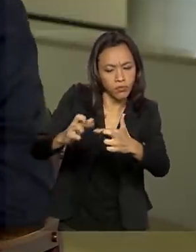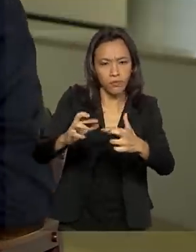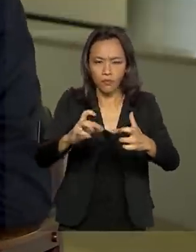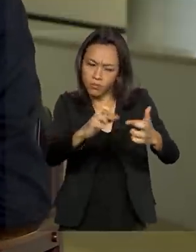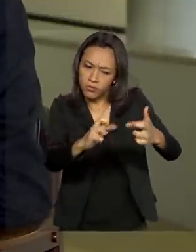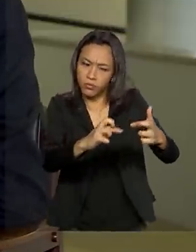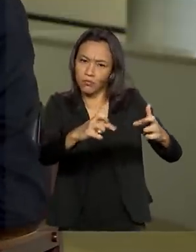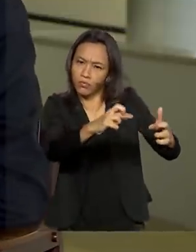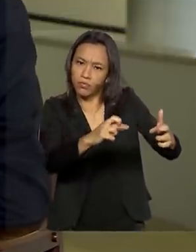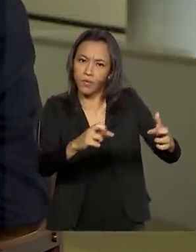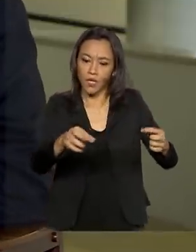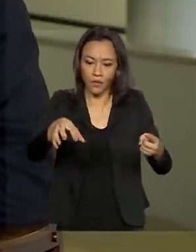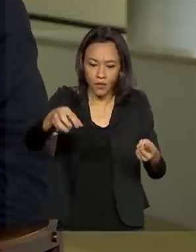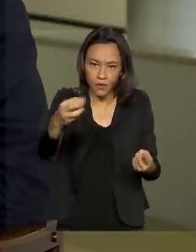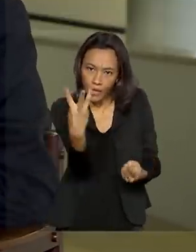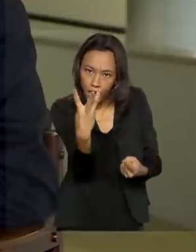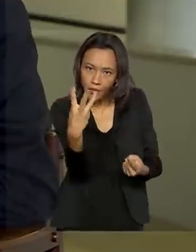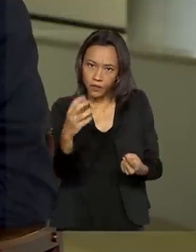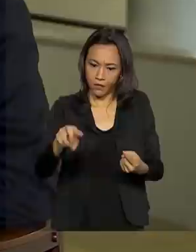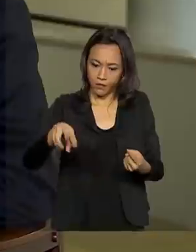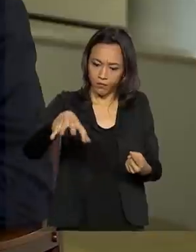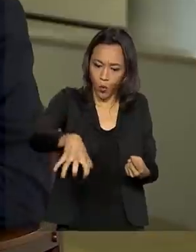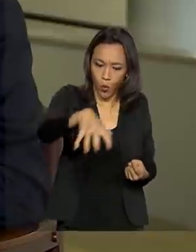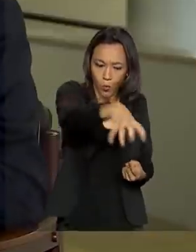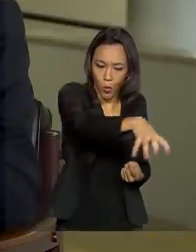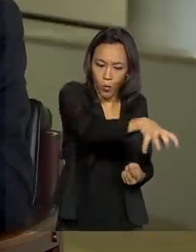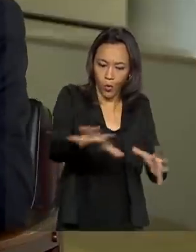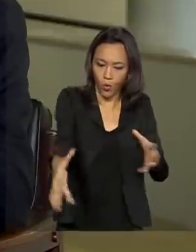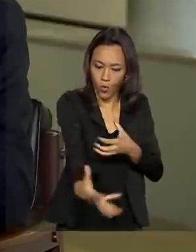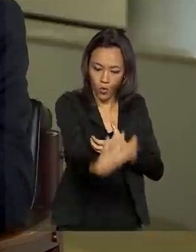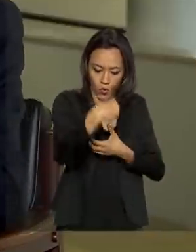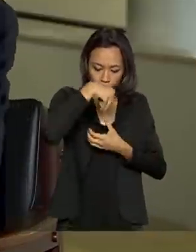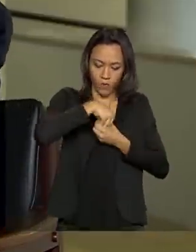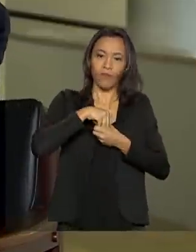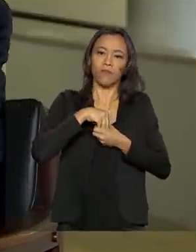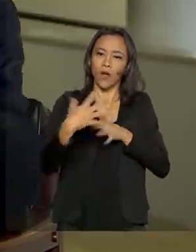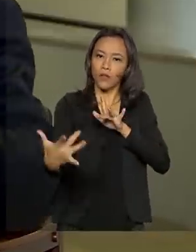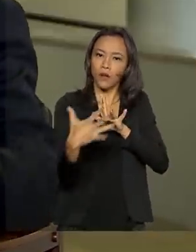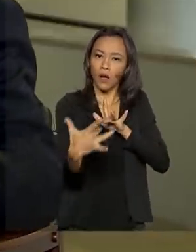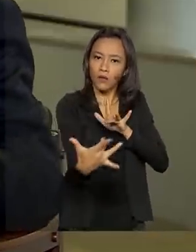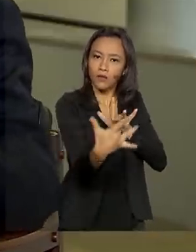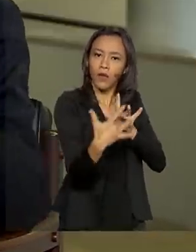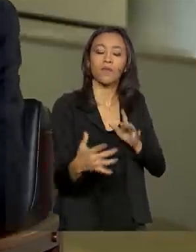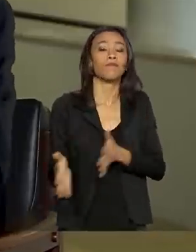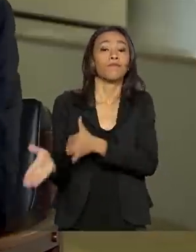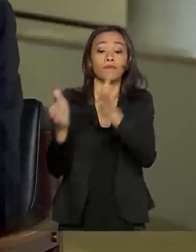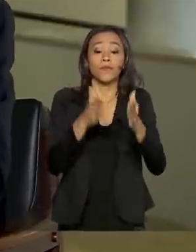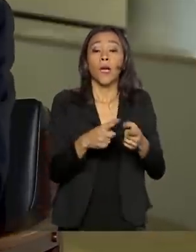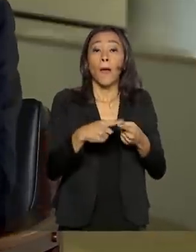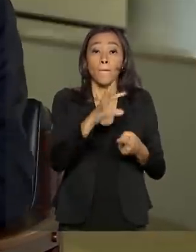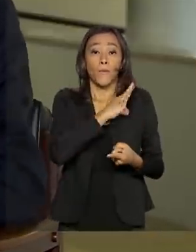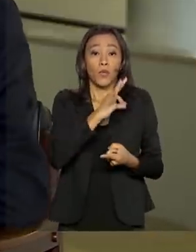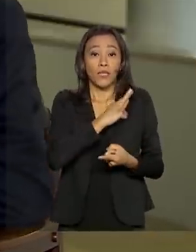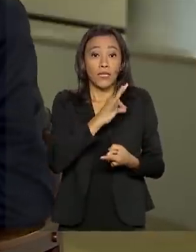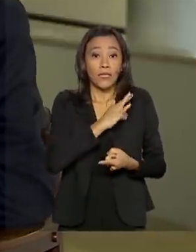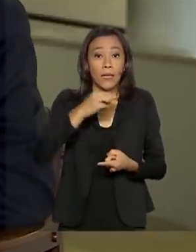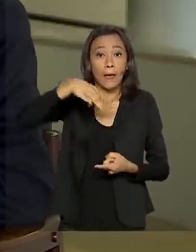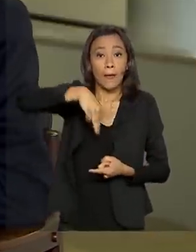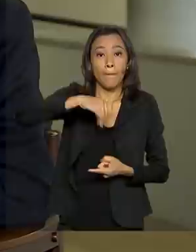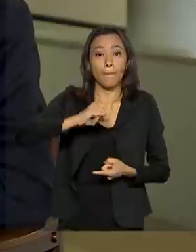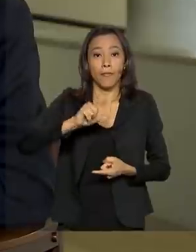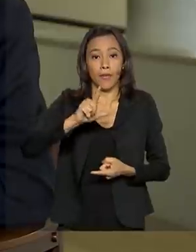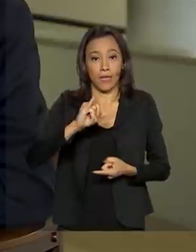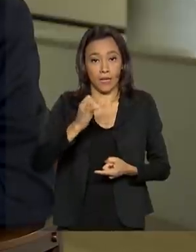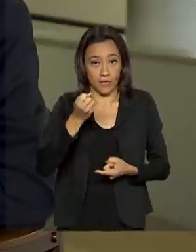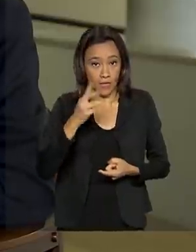que vem dessas três forças. Trabalhamos com todas as polícias militares e polícias civis do